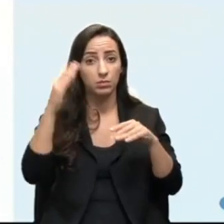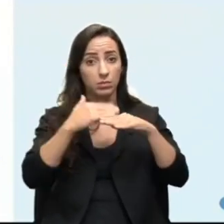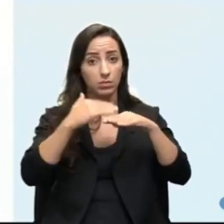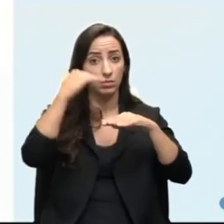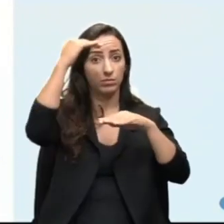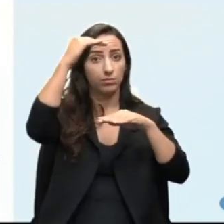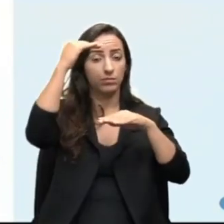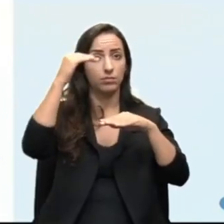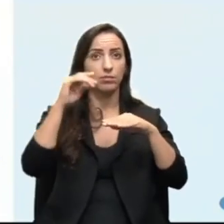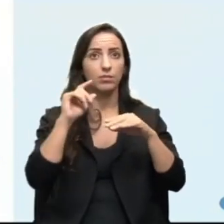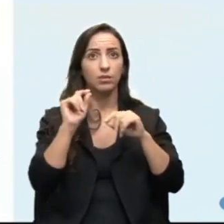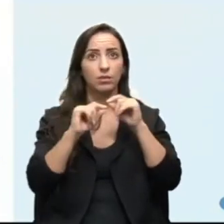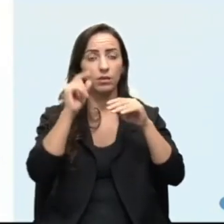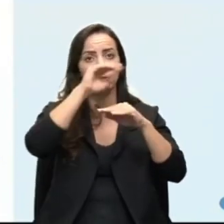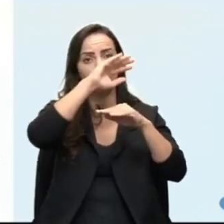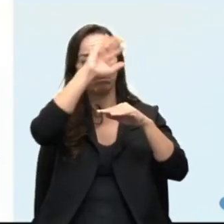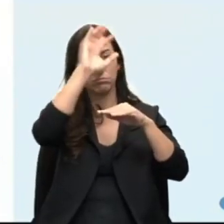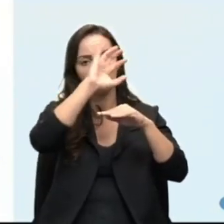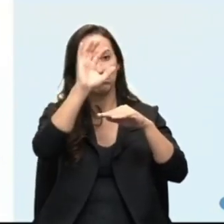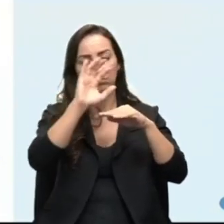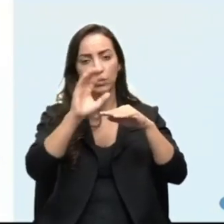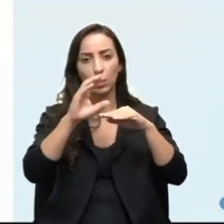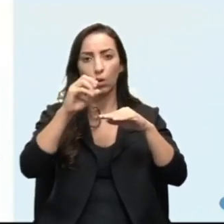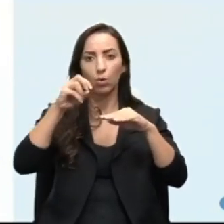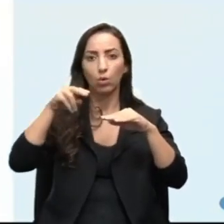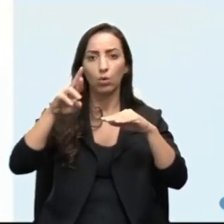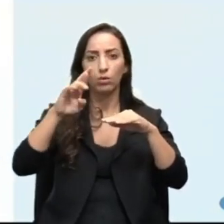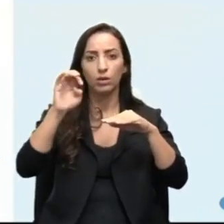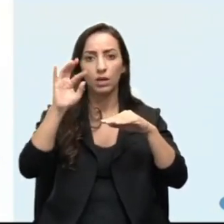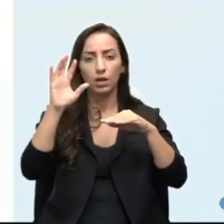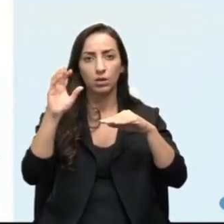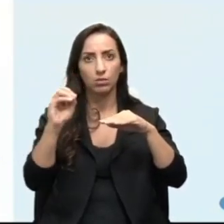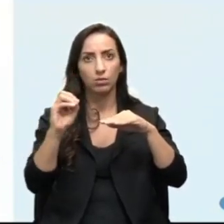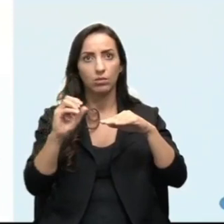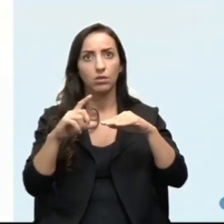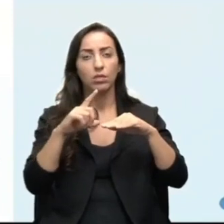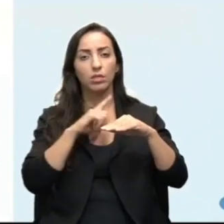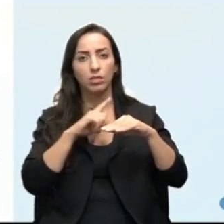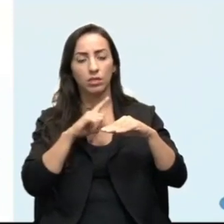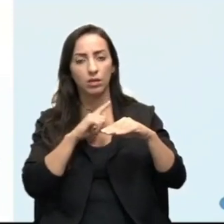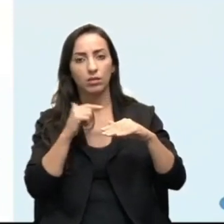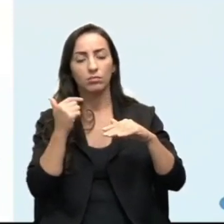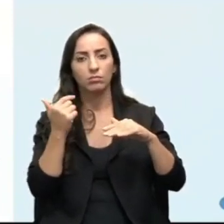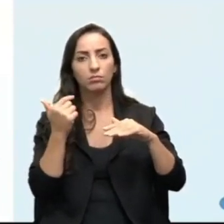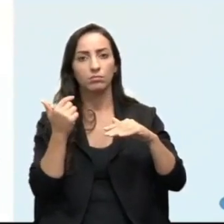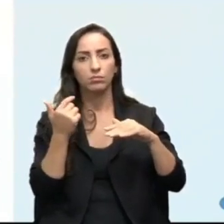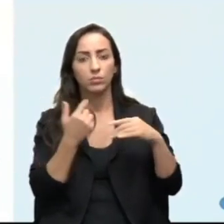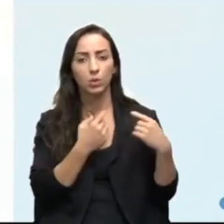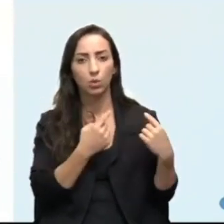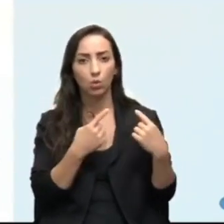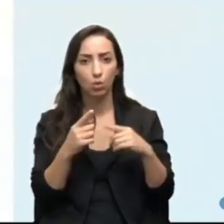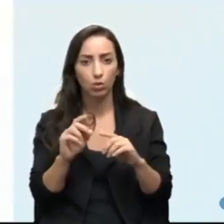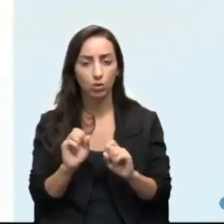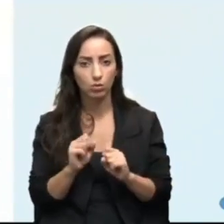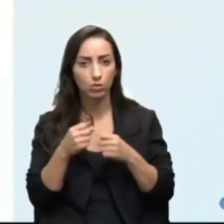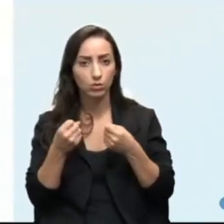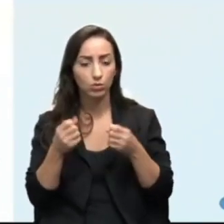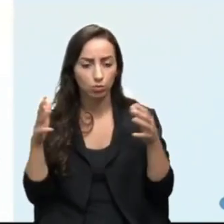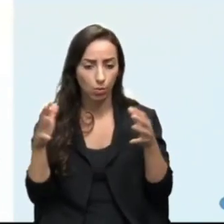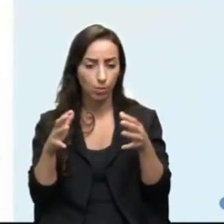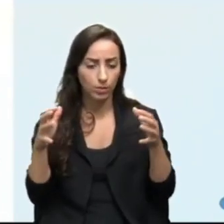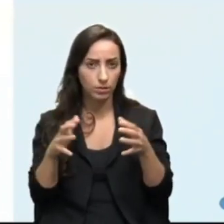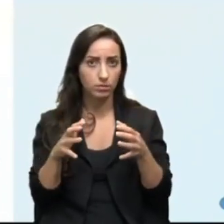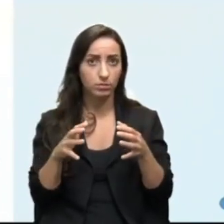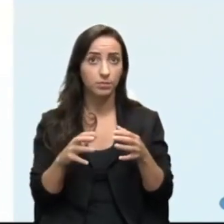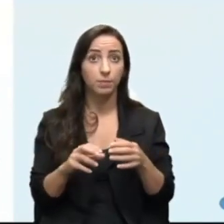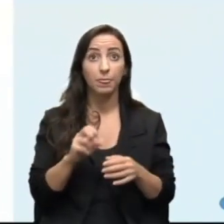superior, que a seção de concreto, ela trabalha combatendo o esforço de compressão.